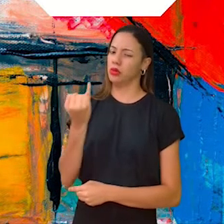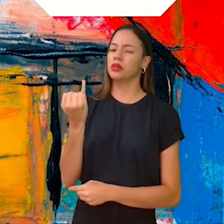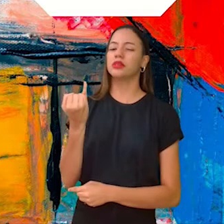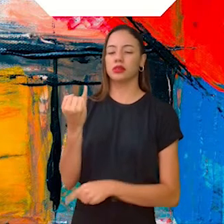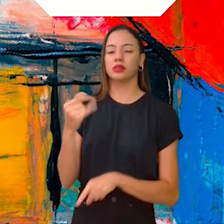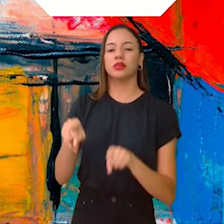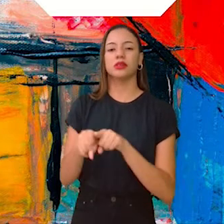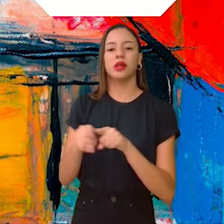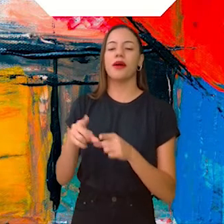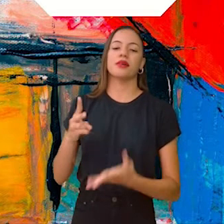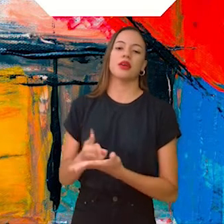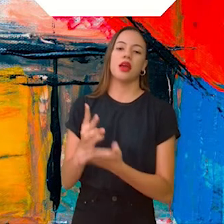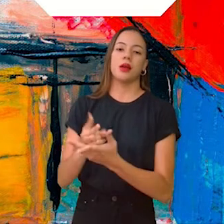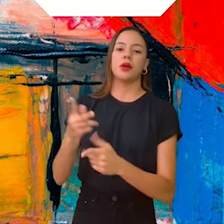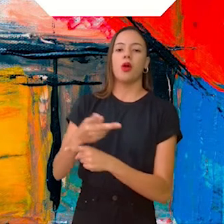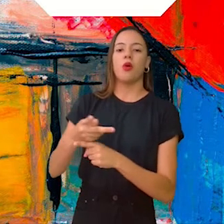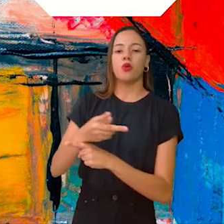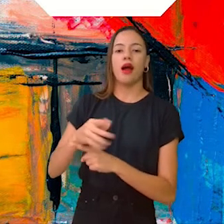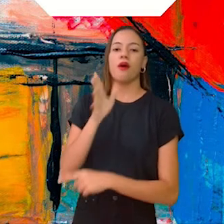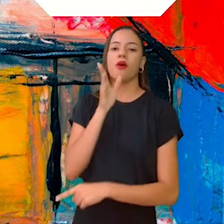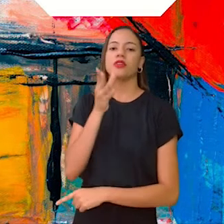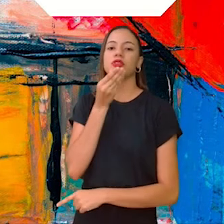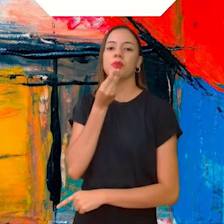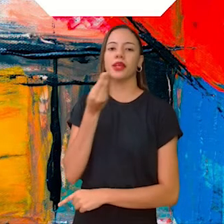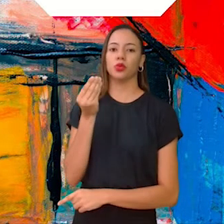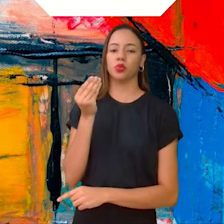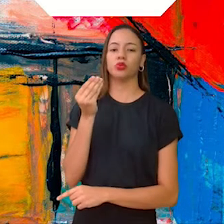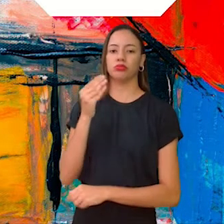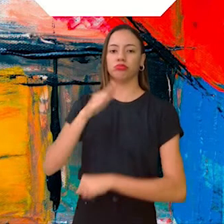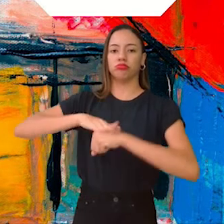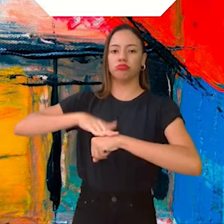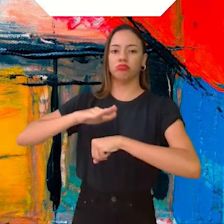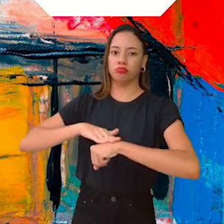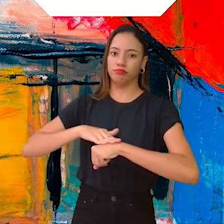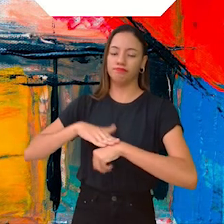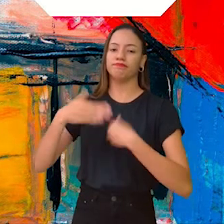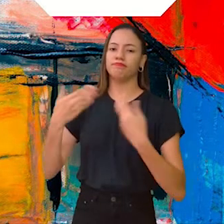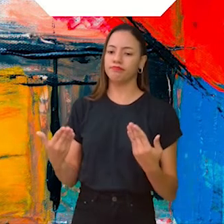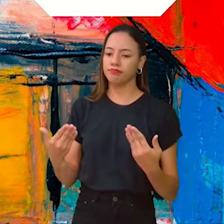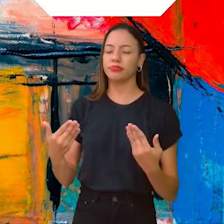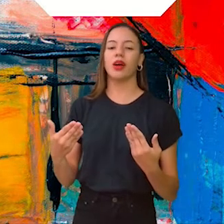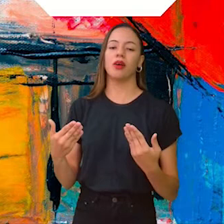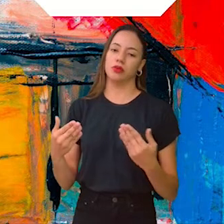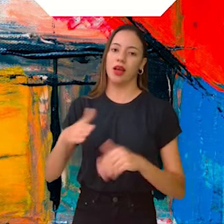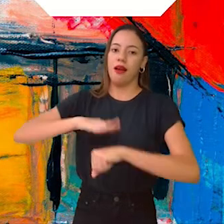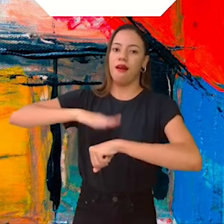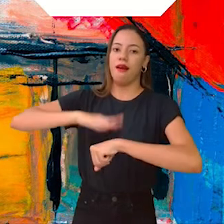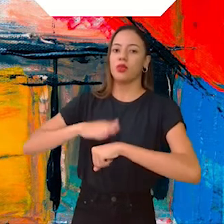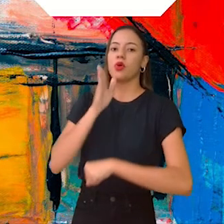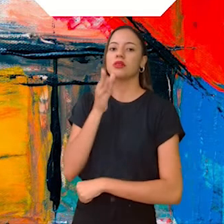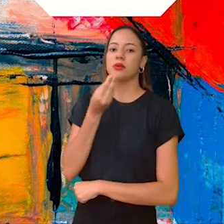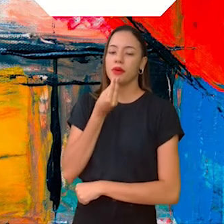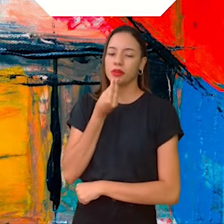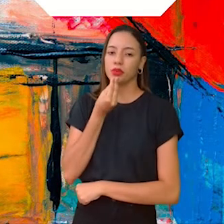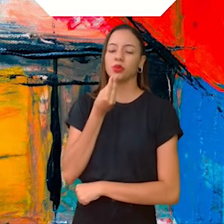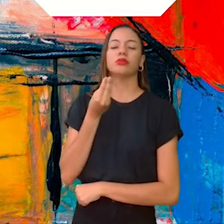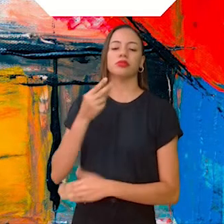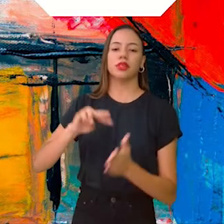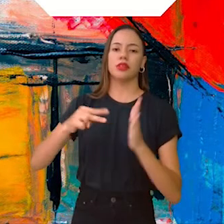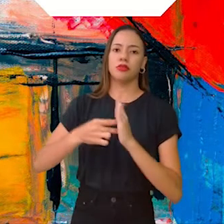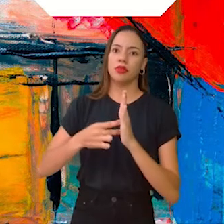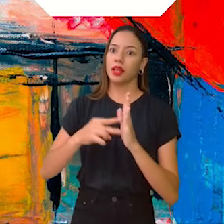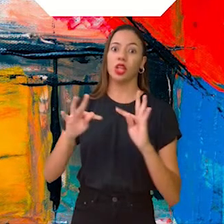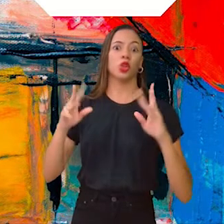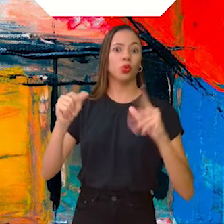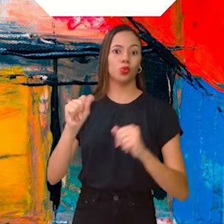buscar autoconhecimento. Então, o autoconhecimento fala justamente sobre isso que a gente veio abordando aqui nessa aula e que a gente vem abordando no